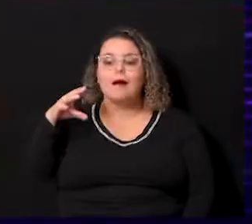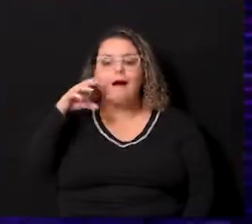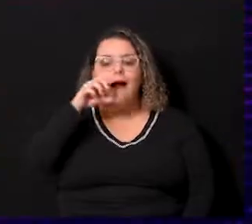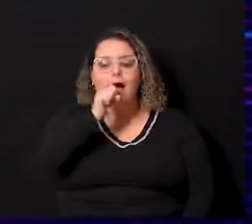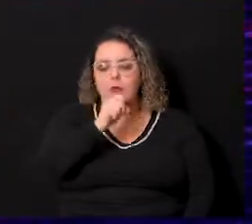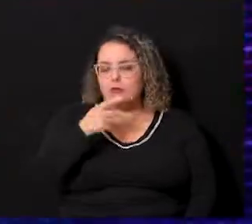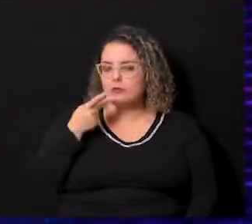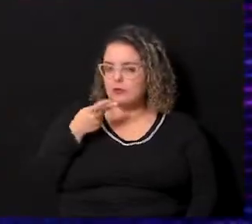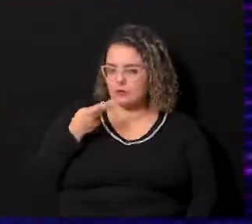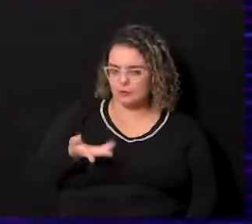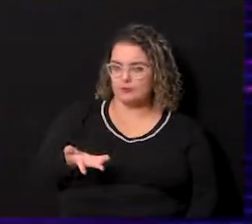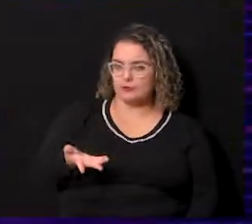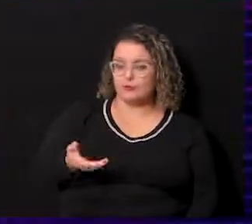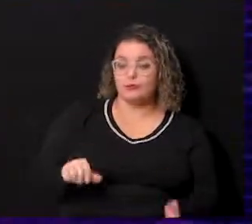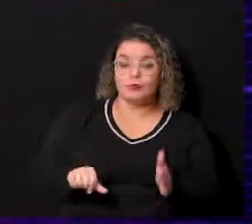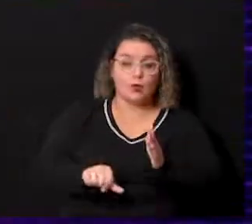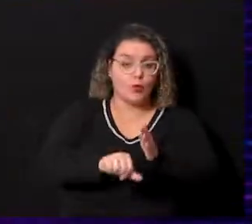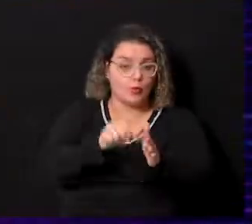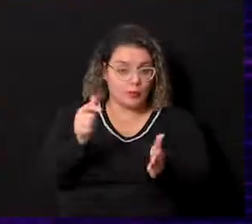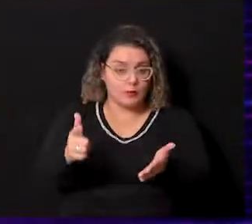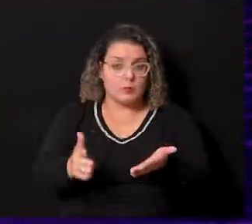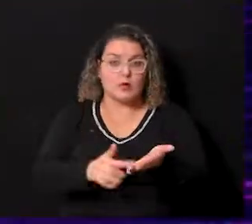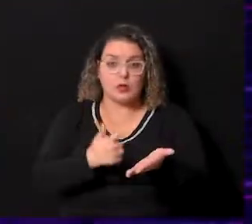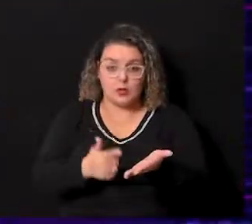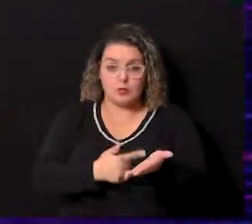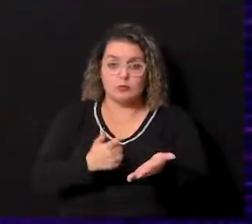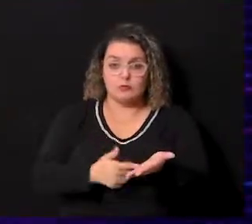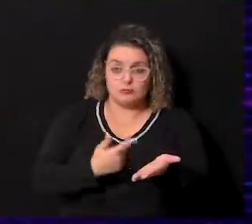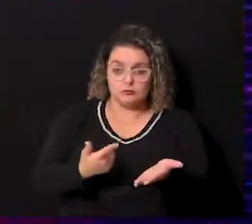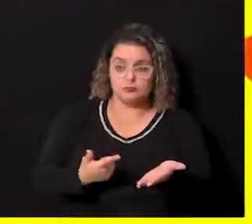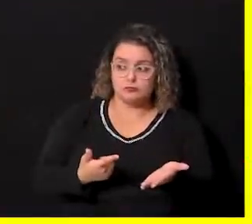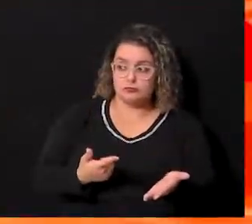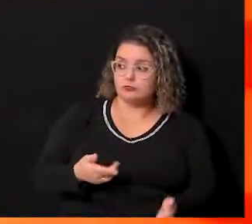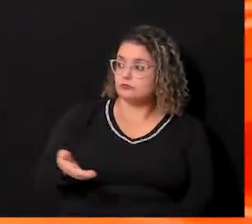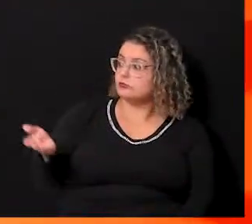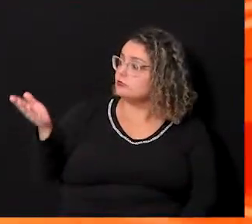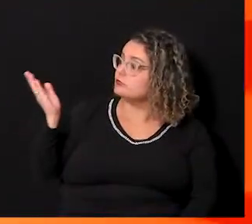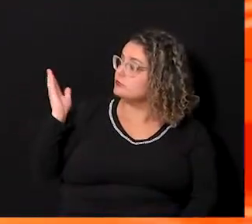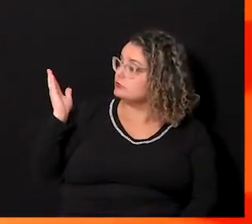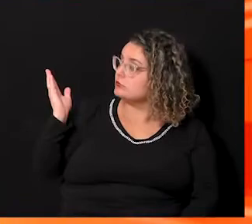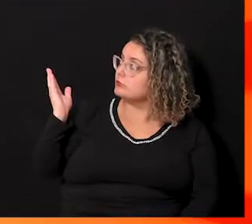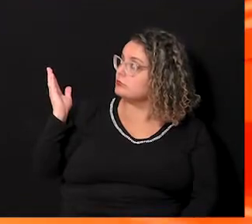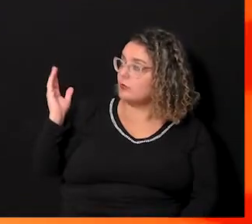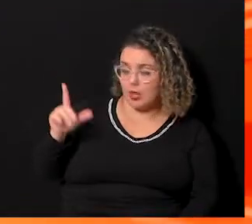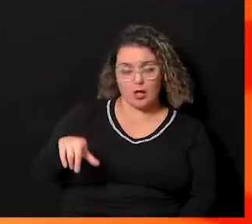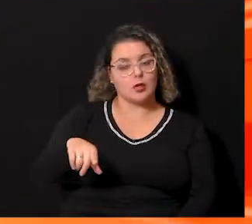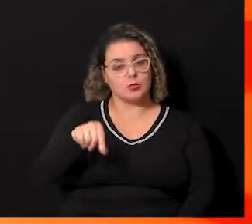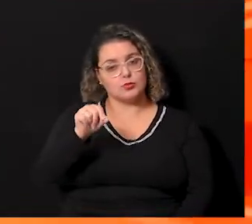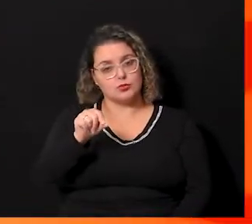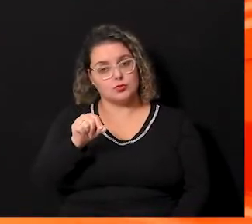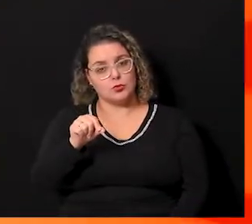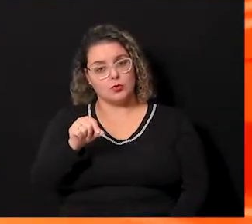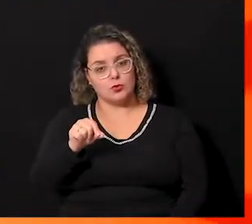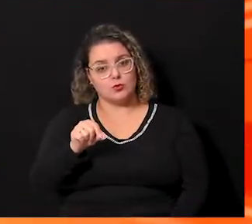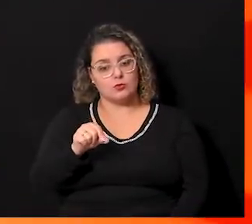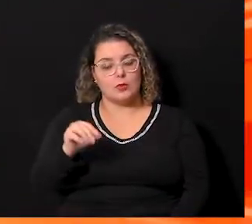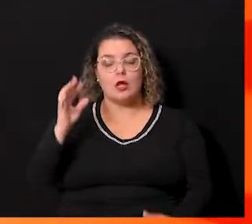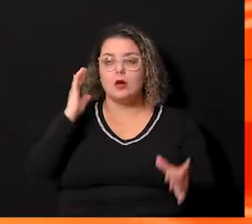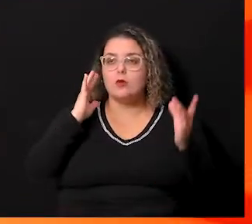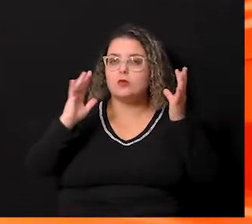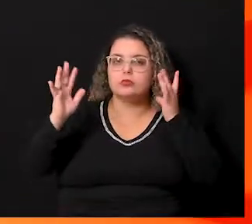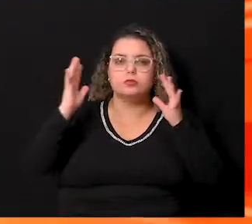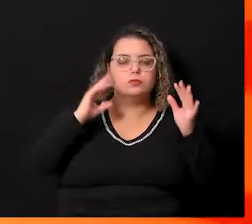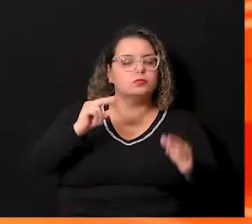muito rápida aqui, tá? O primeiro livro, A Escolha, Santiago no Caminho, era